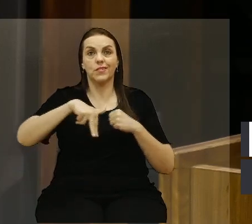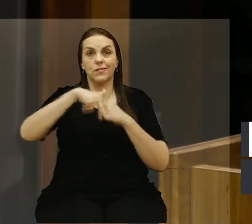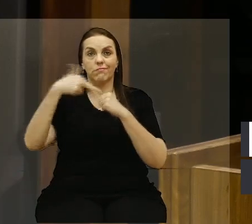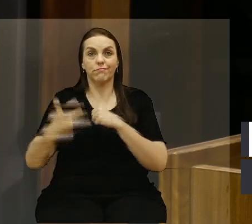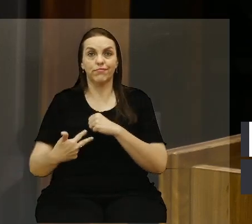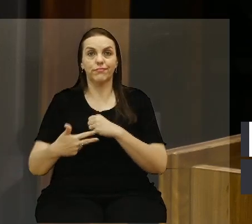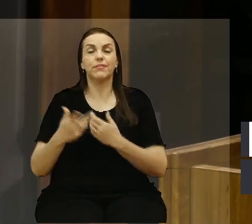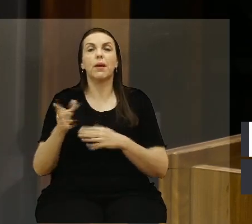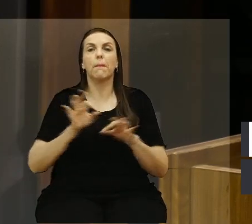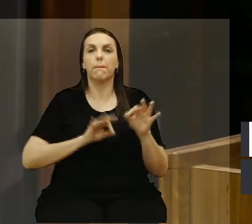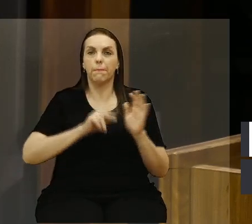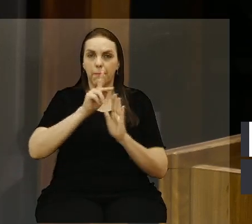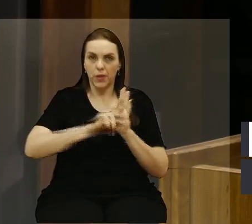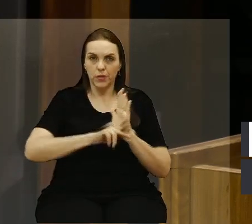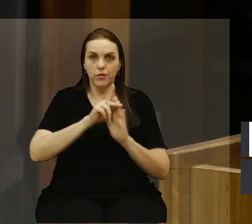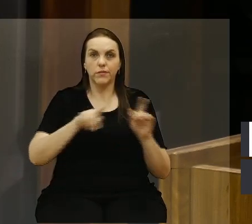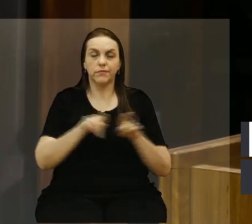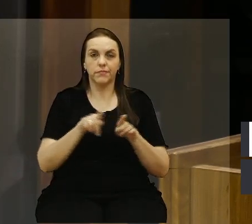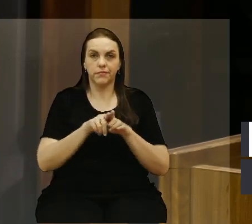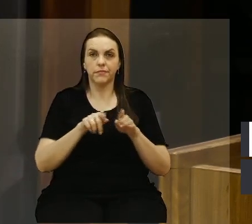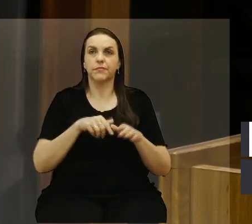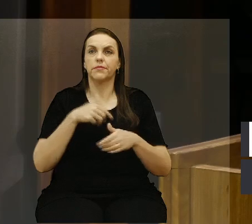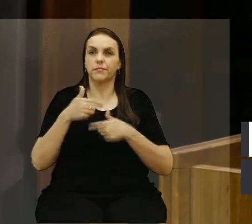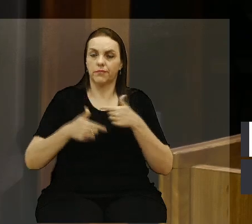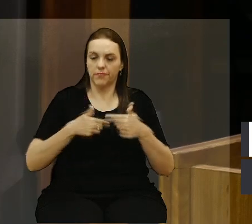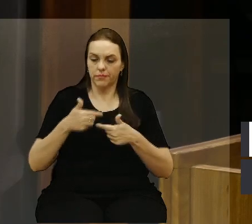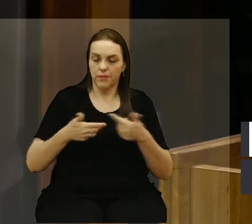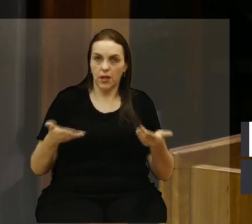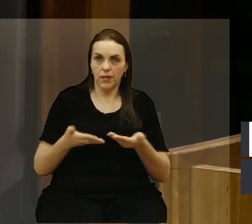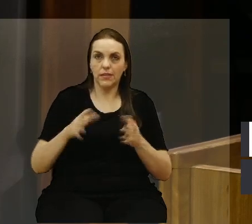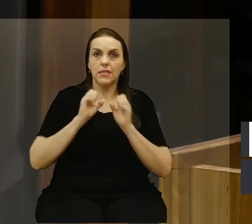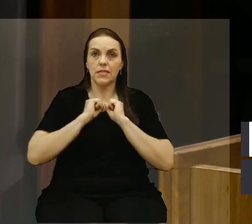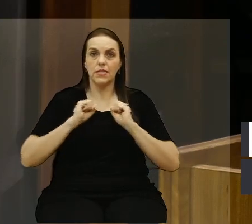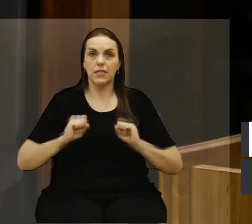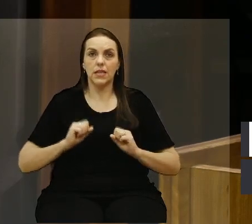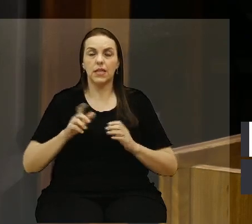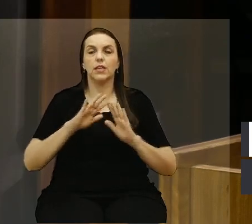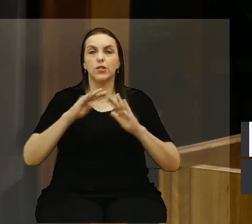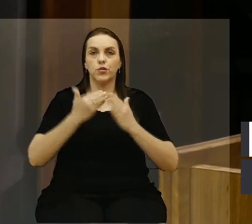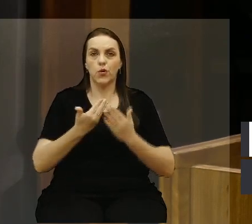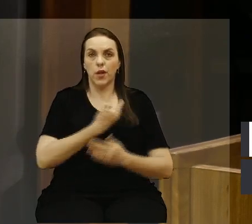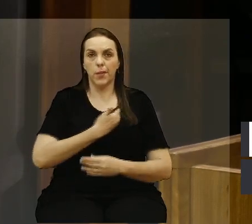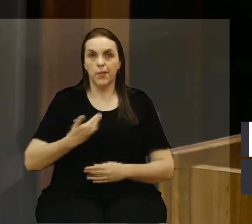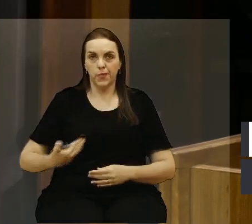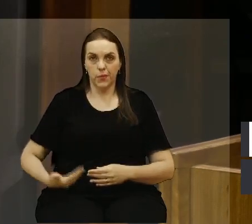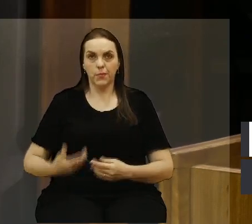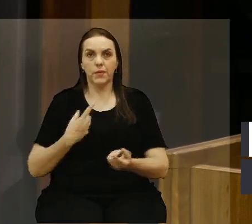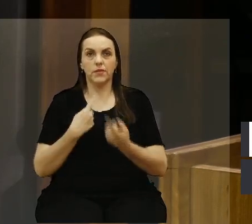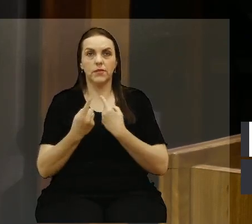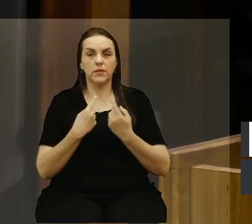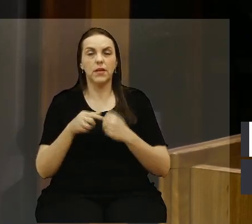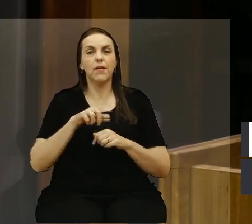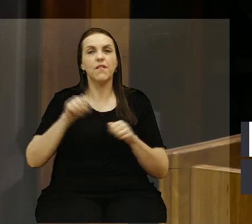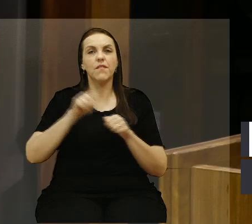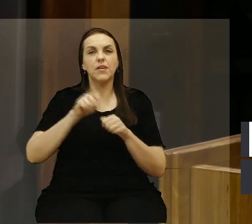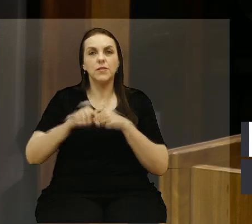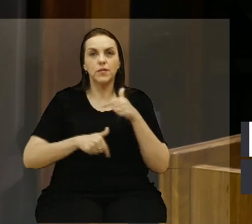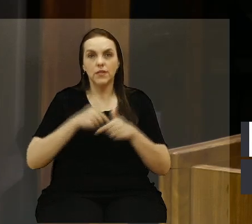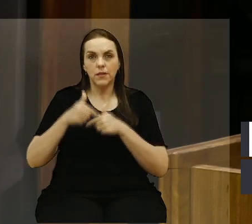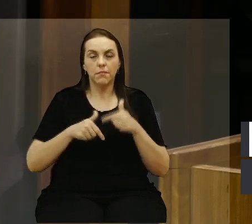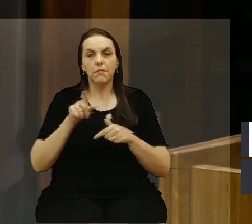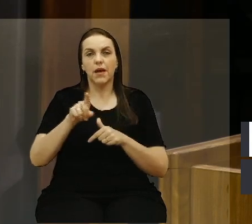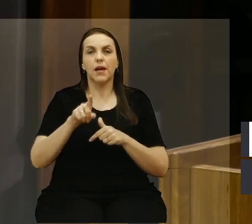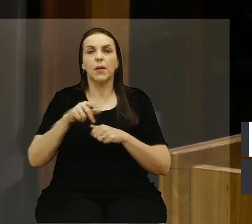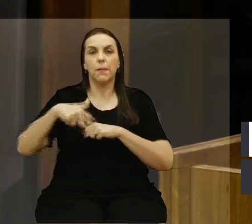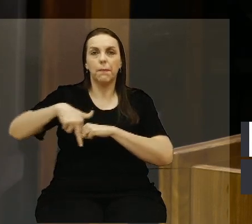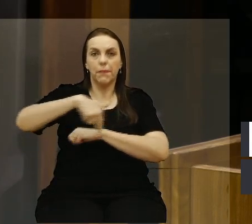com um projeto em andamento lá dentro da Secretaria, através da Escola Pública, para nós fazermos um trabalho em cima do